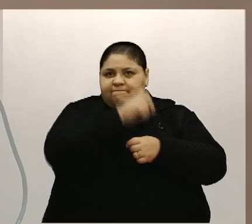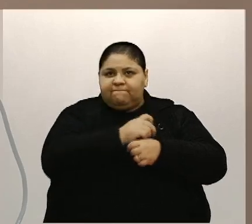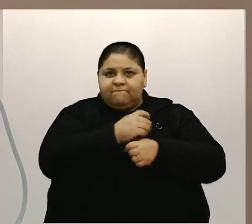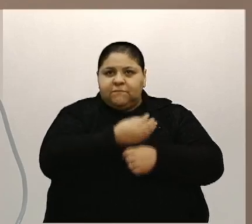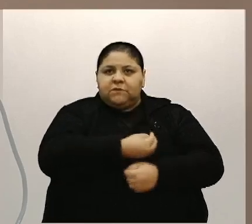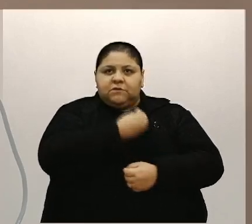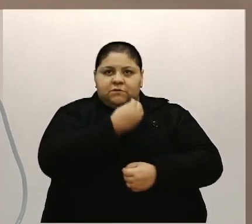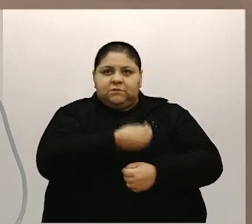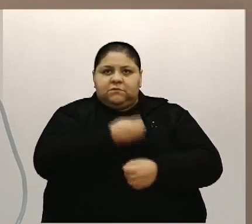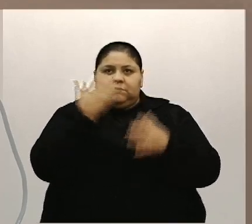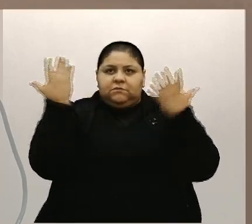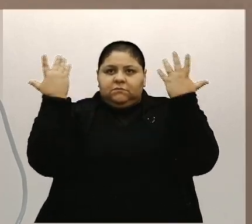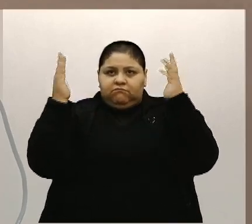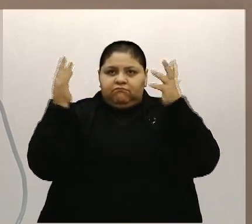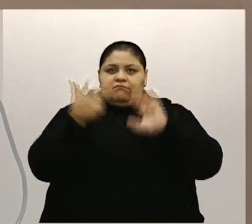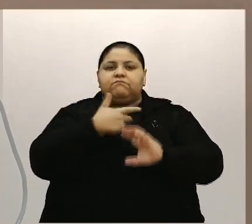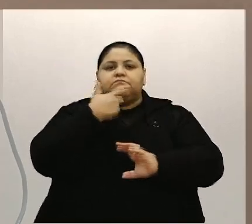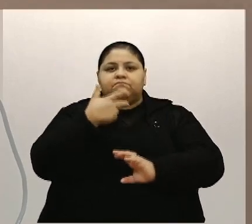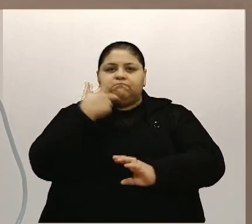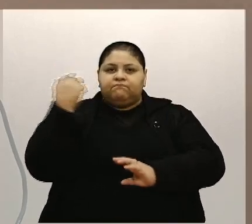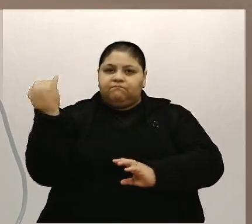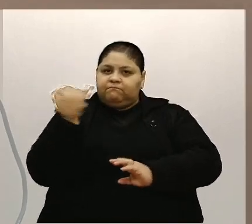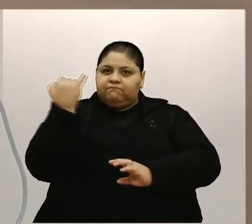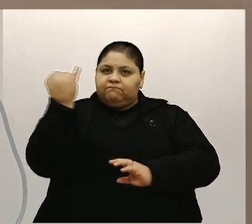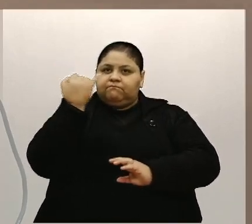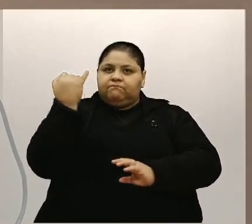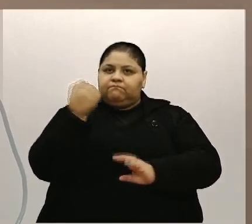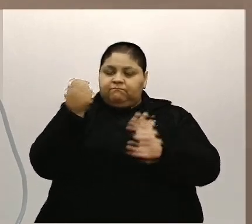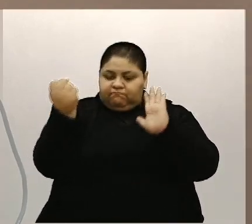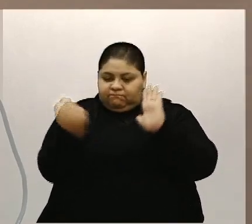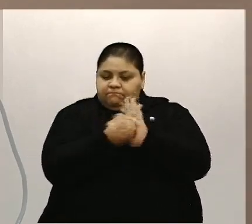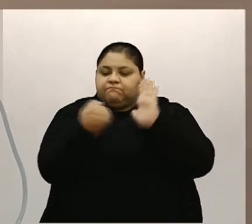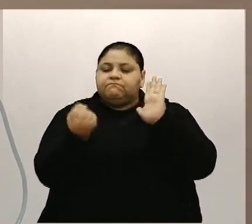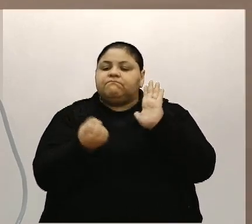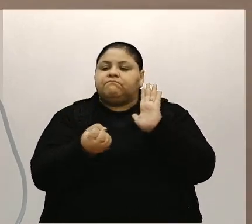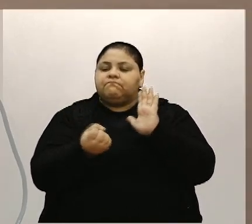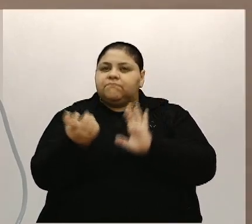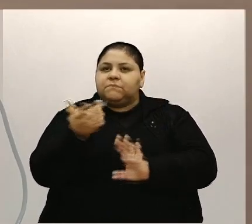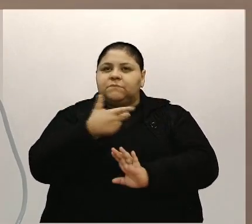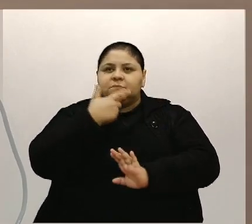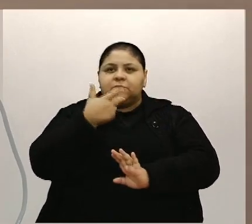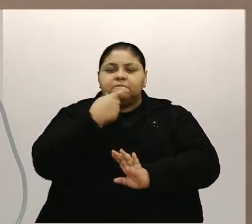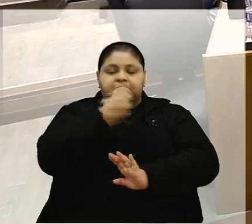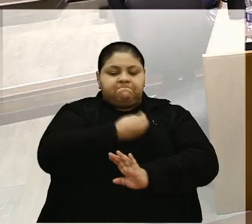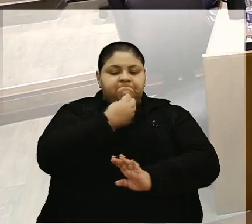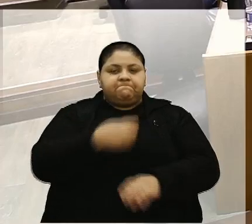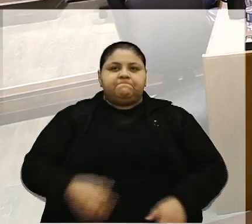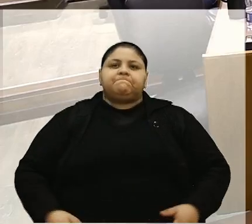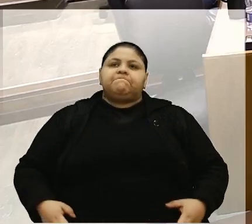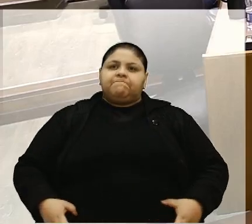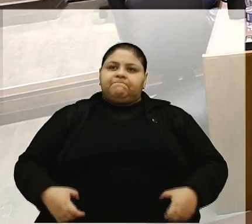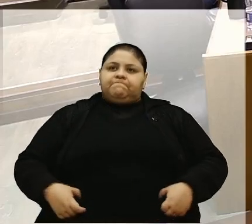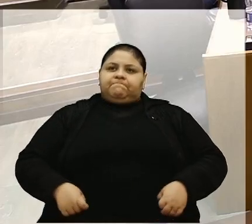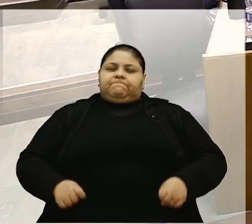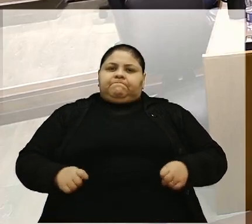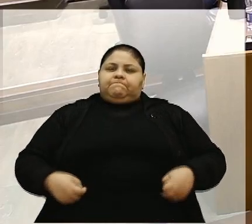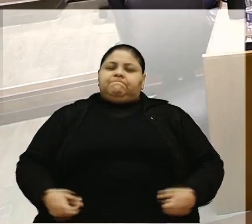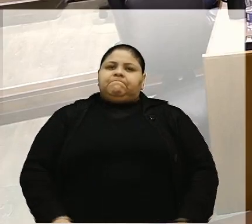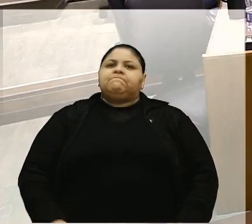Então, parabéns pela fala. Importante um registro que o senhor presenciou e vivenciou. Era isso. Colega